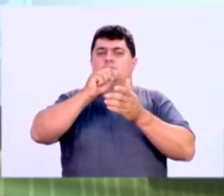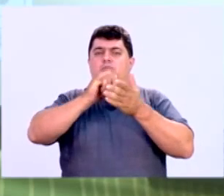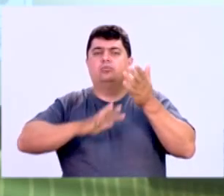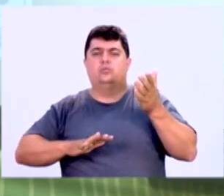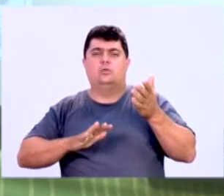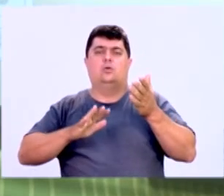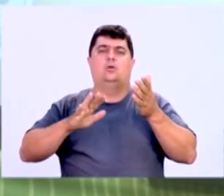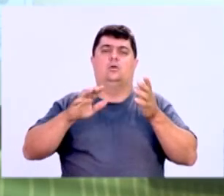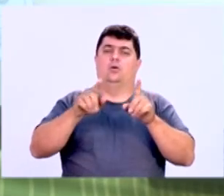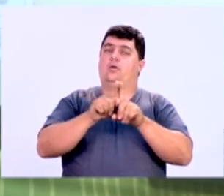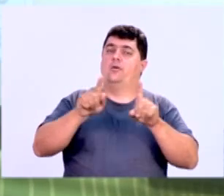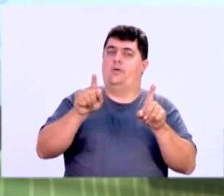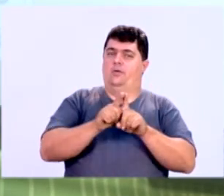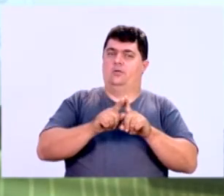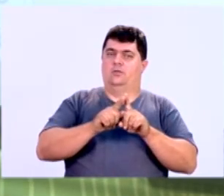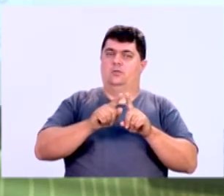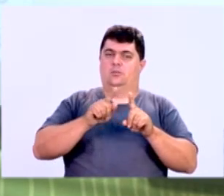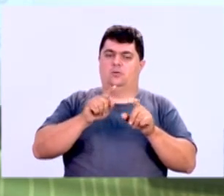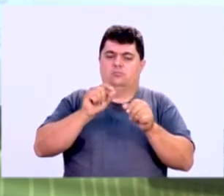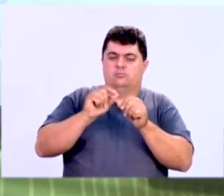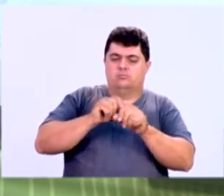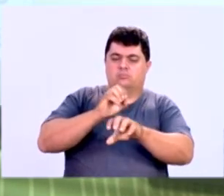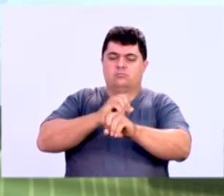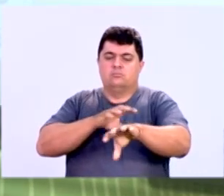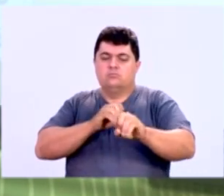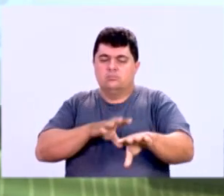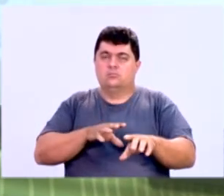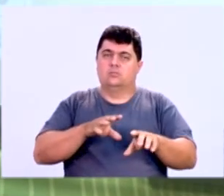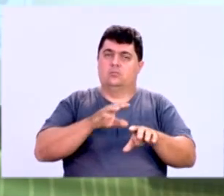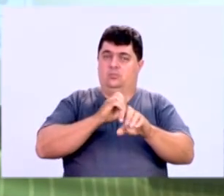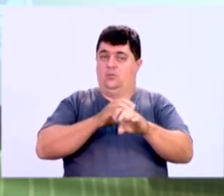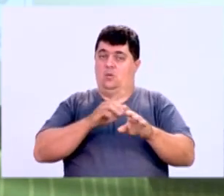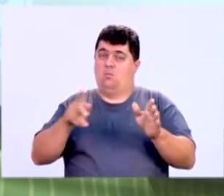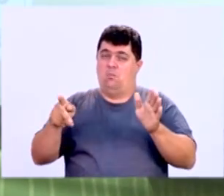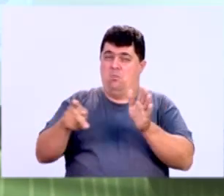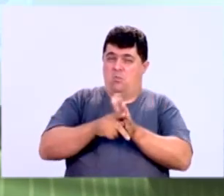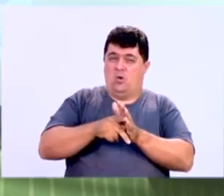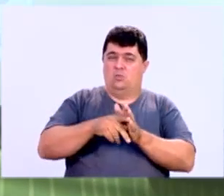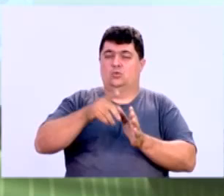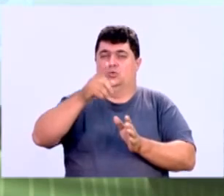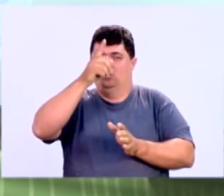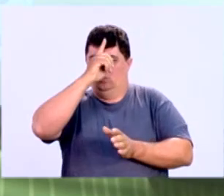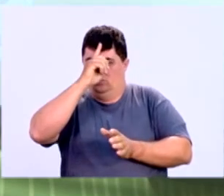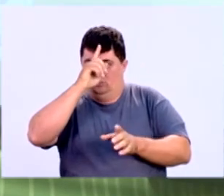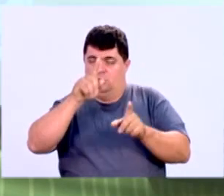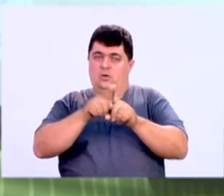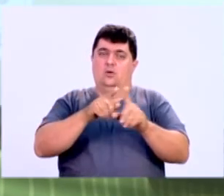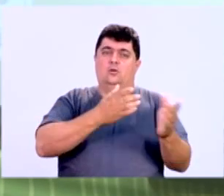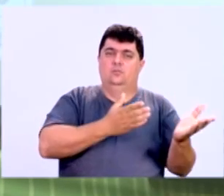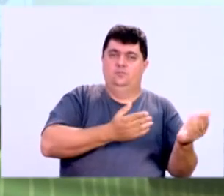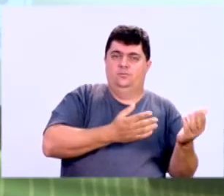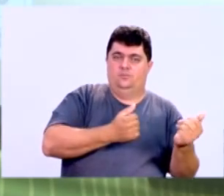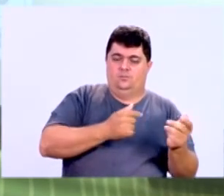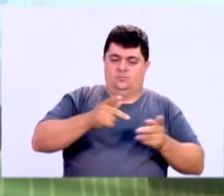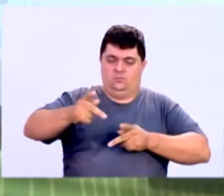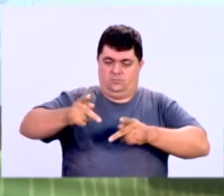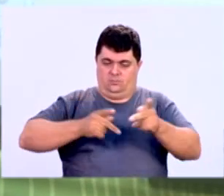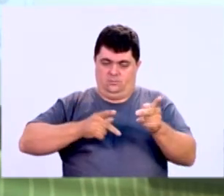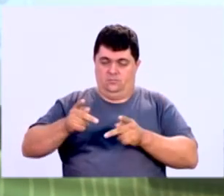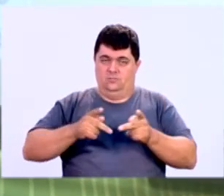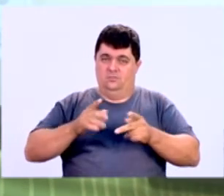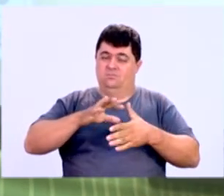e também na nossa atividade em sala de aula. E para a educação de jovens e adultos, o planejamento se torna um